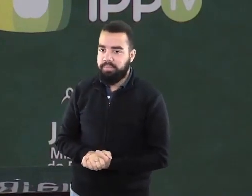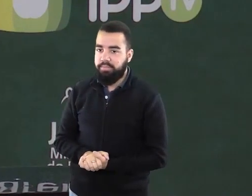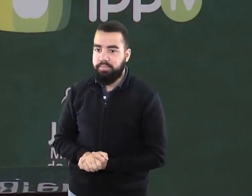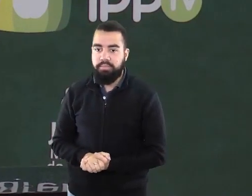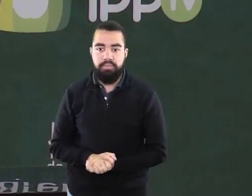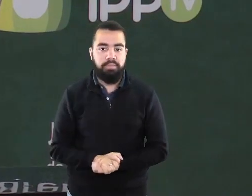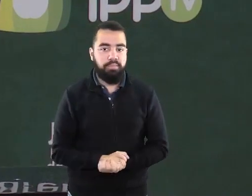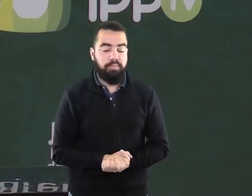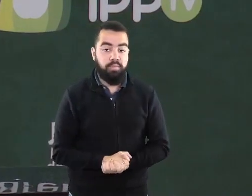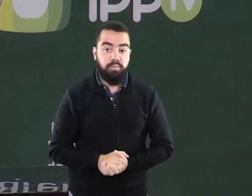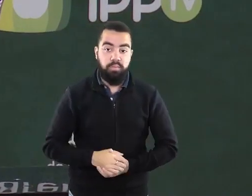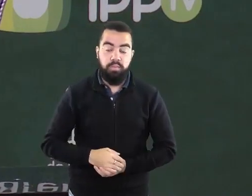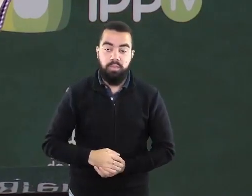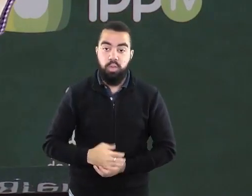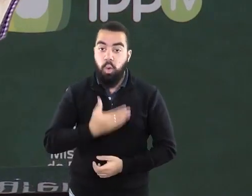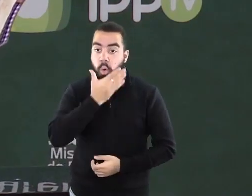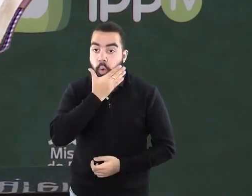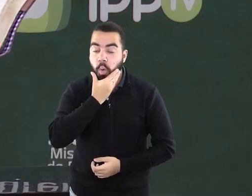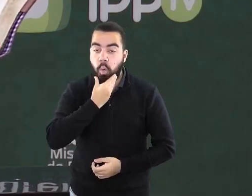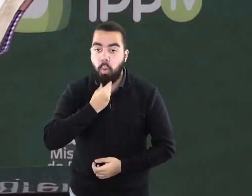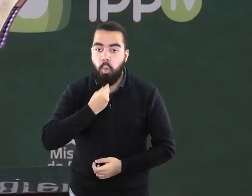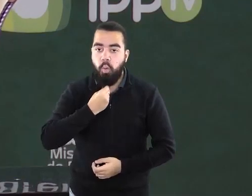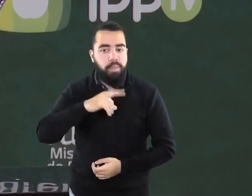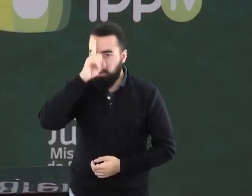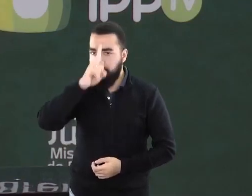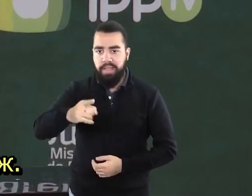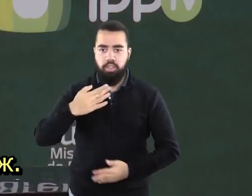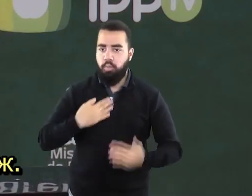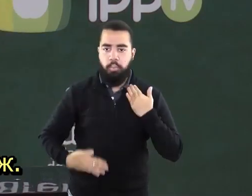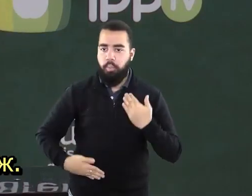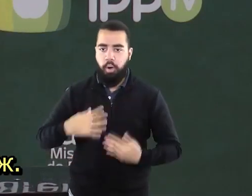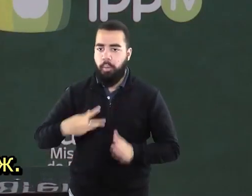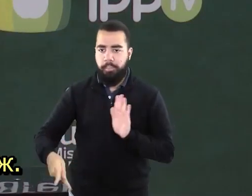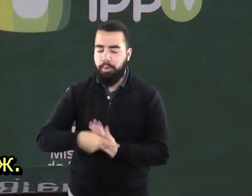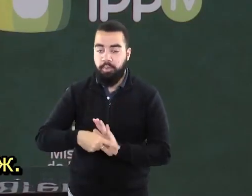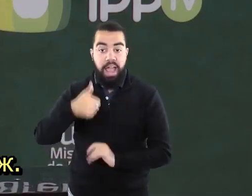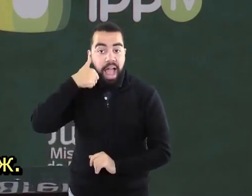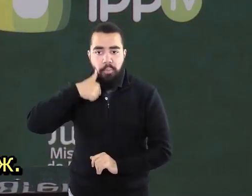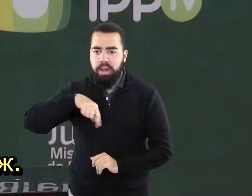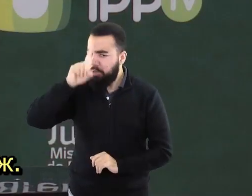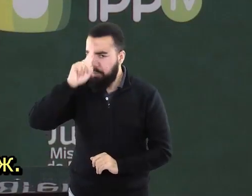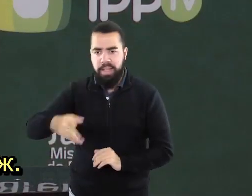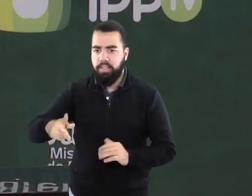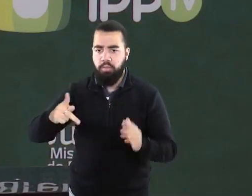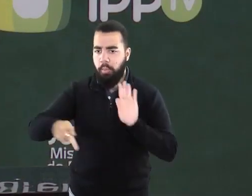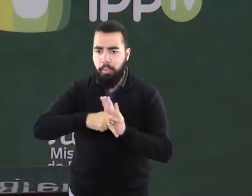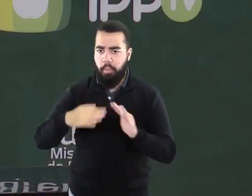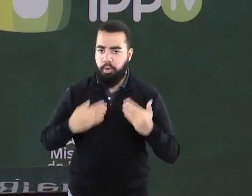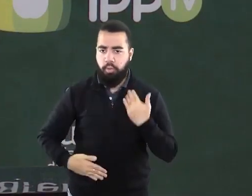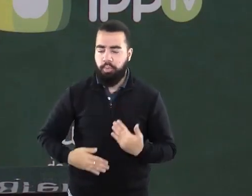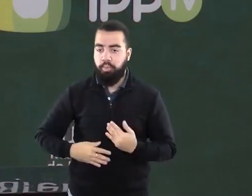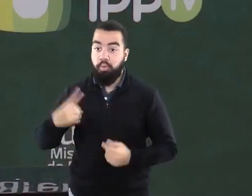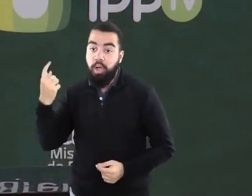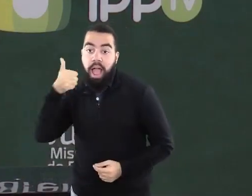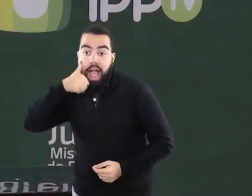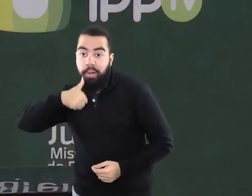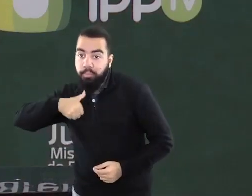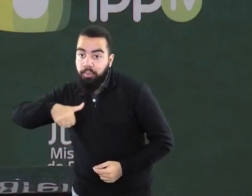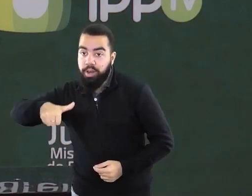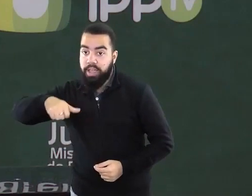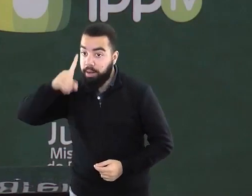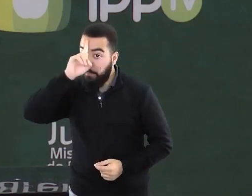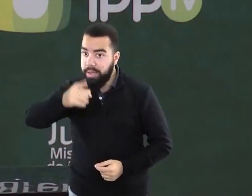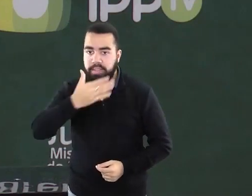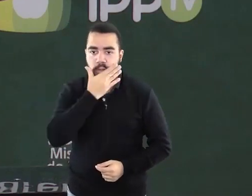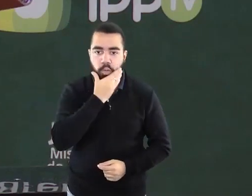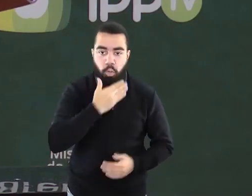A Bíblia diz que o marido não tem poder sobre o seu próprio corpo e sim a mulher não tem poder sobre o seu próprio corpo e sim o marido. Não vos priveis um ao outro,